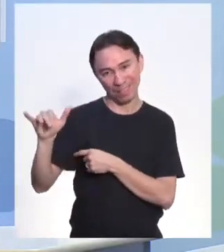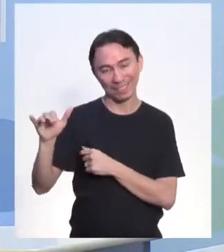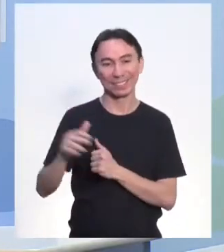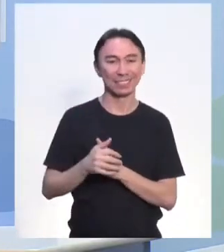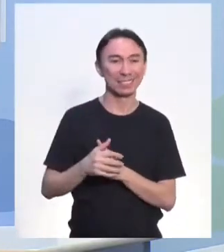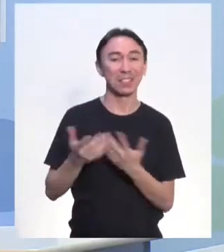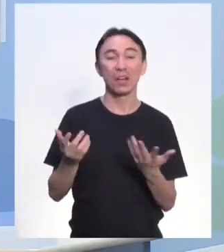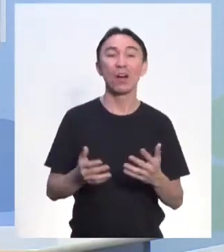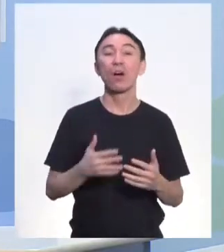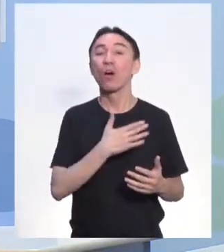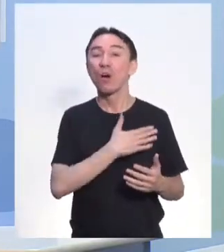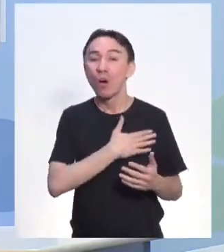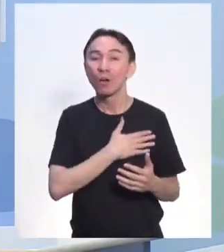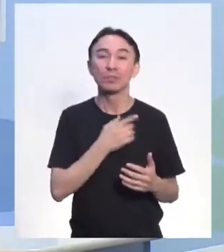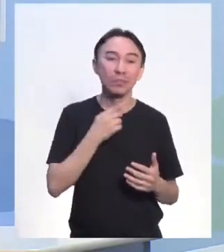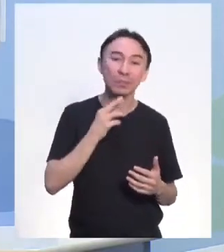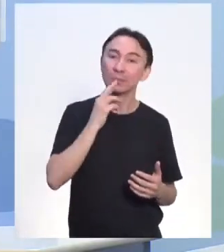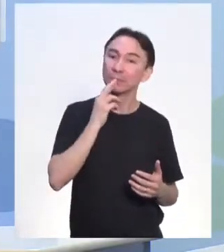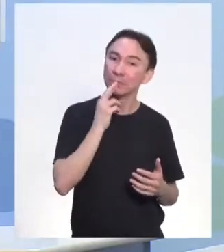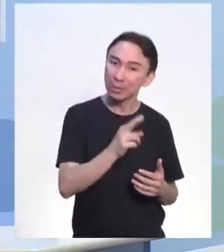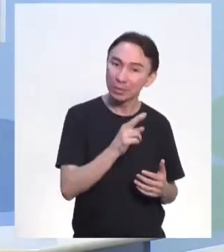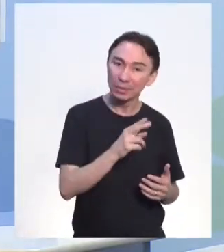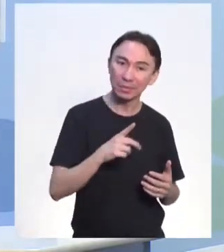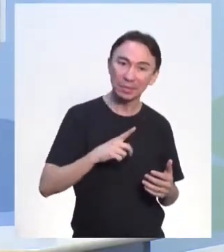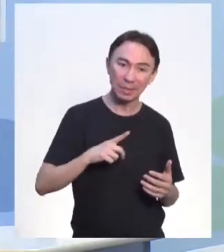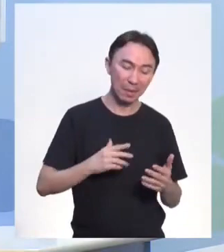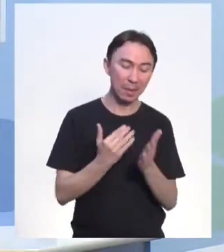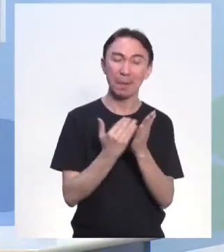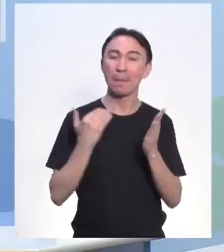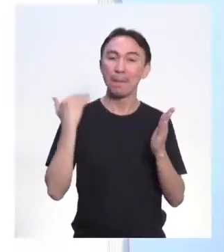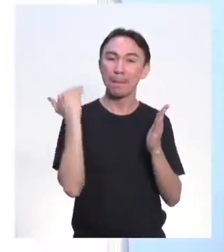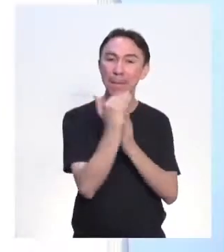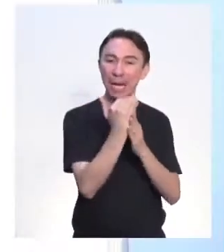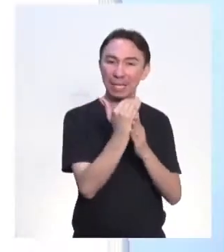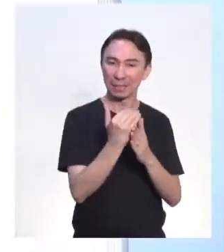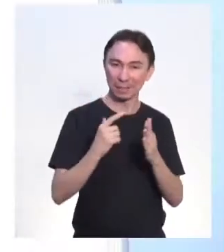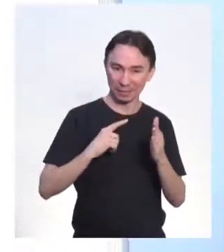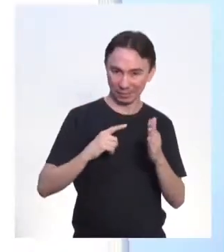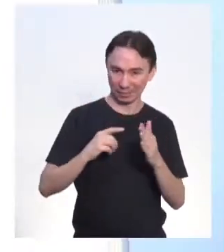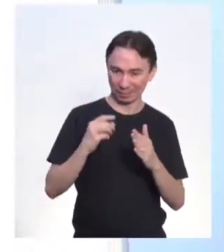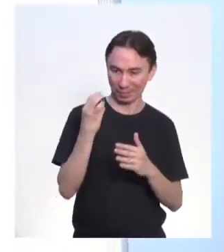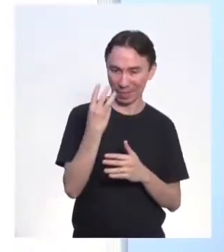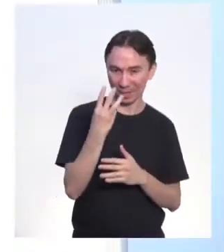duas casas decimais, eu vou colocar um 3 a mais, tá? Mas seria isso aqui.